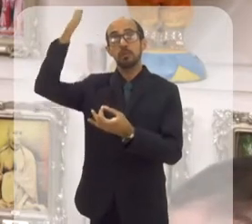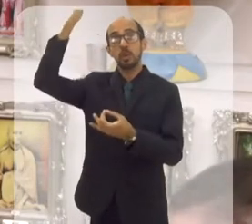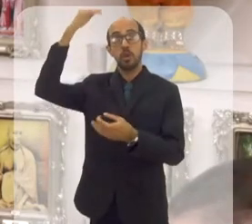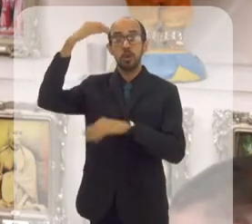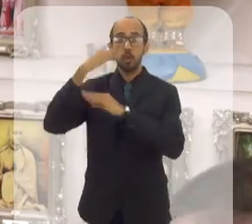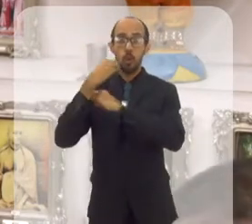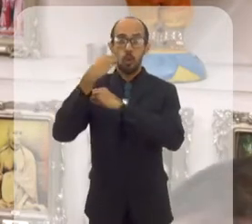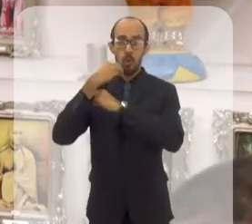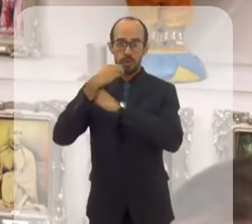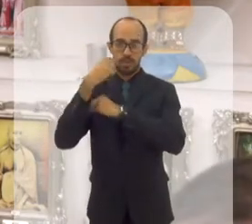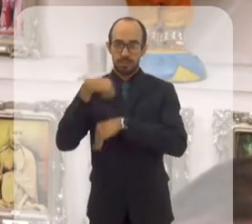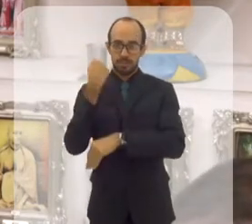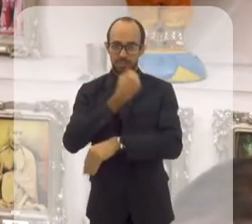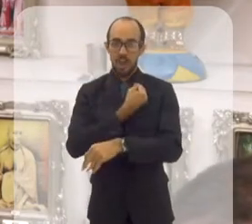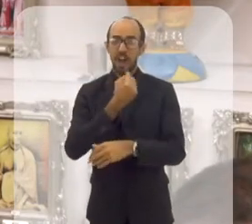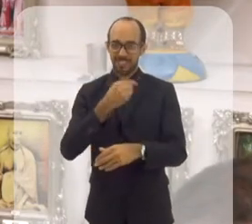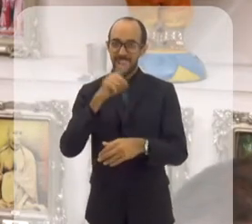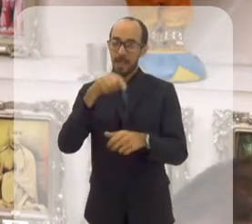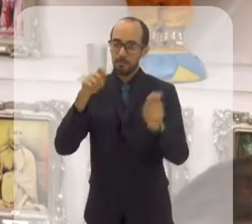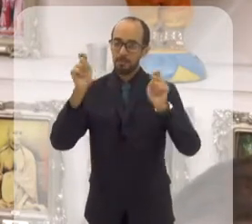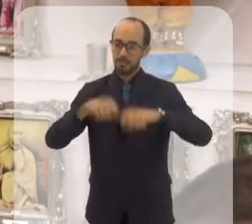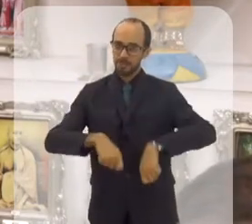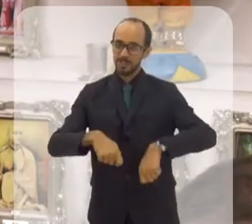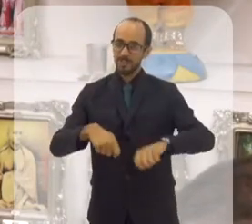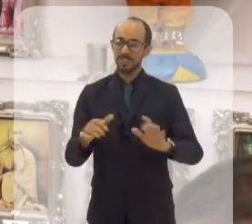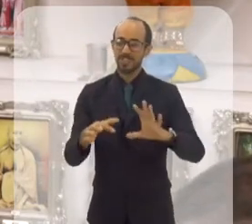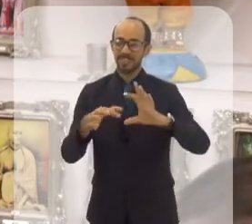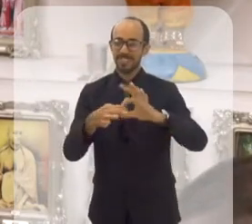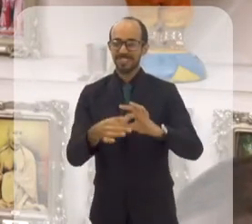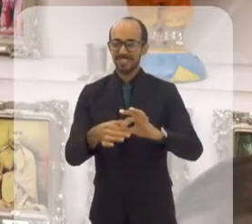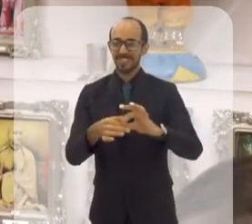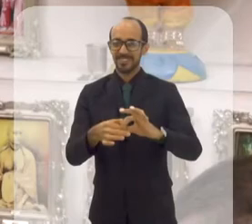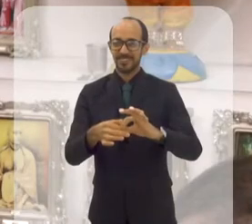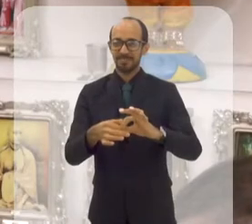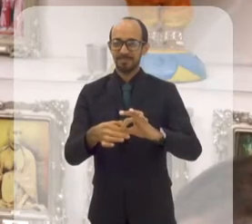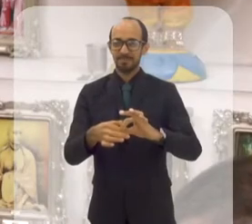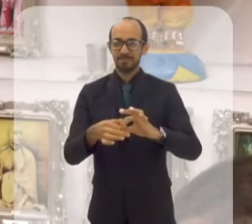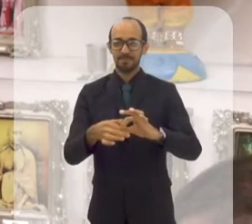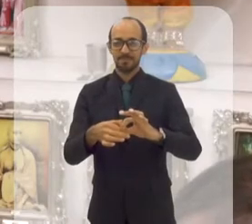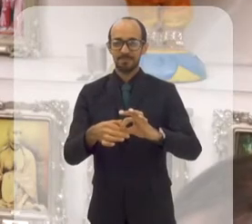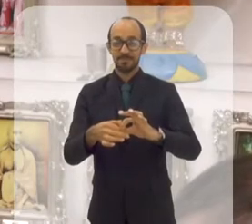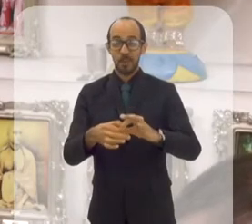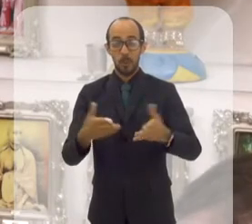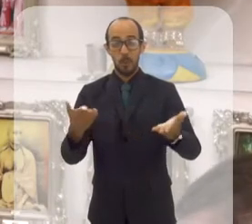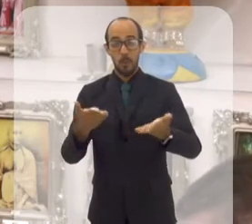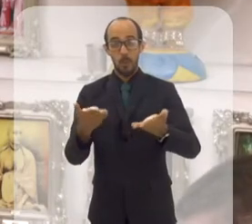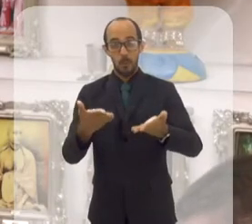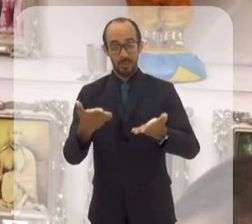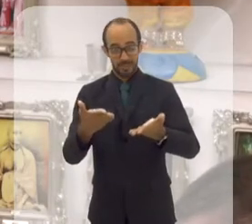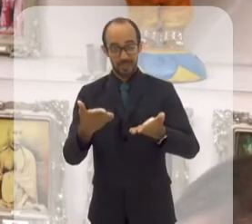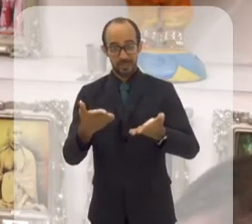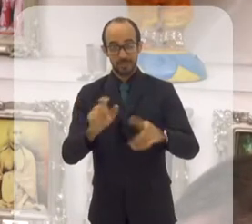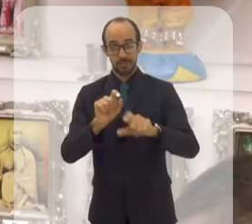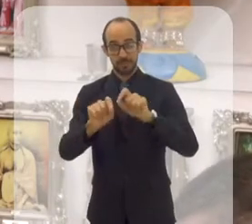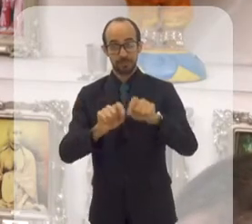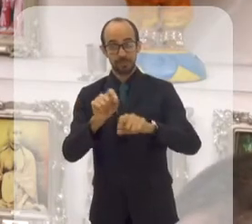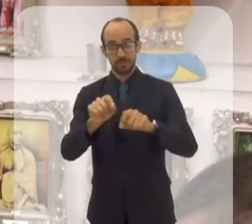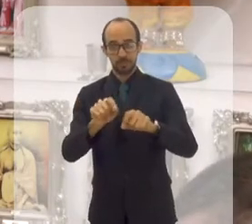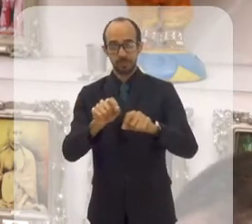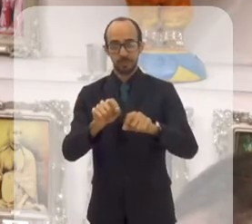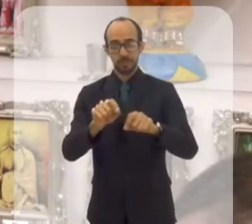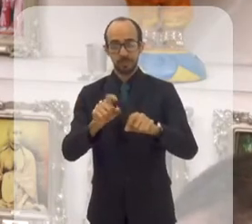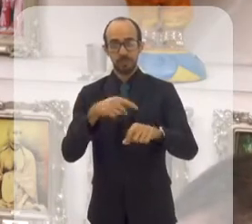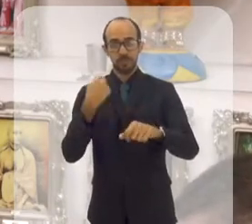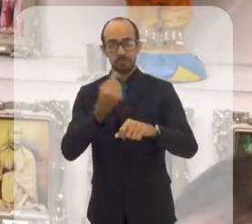nossa vida. Então, é possível essa conexão. E como eu acho que o dia de hoje, mas não de